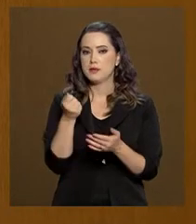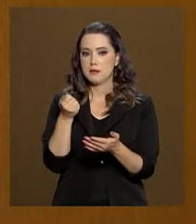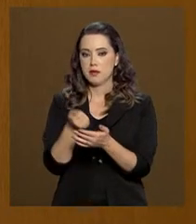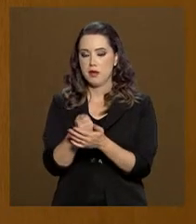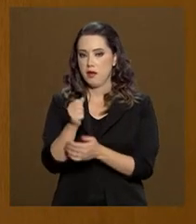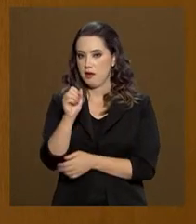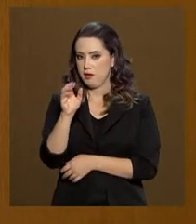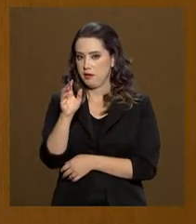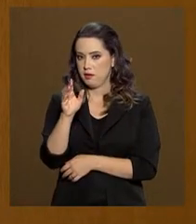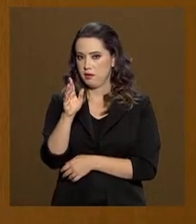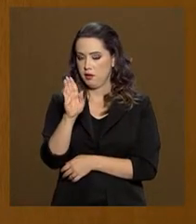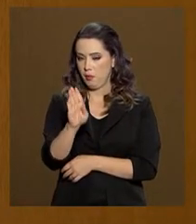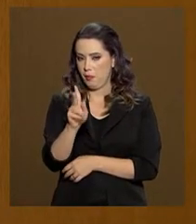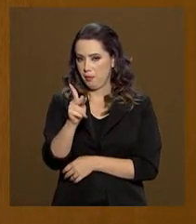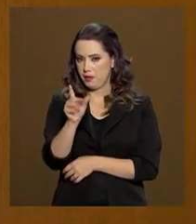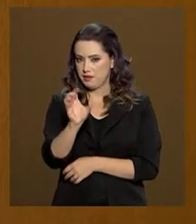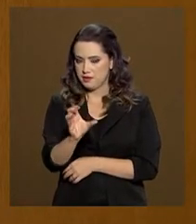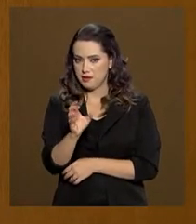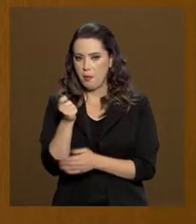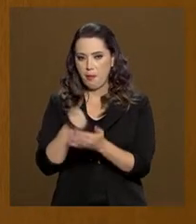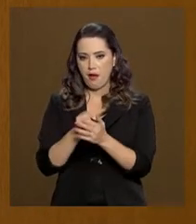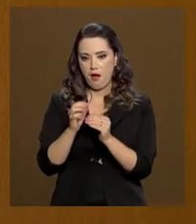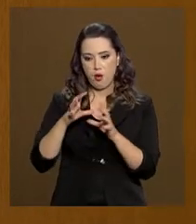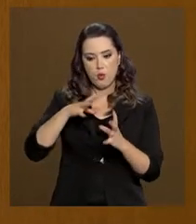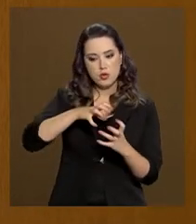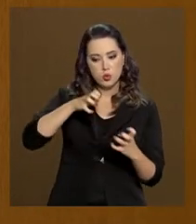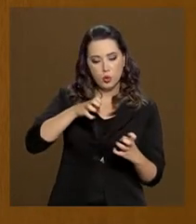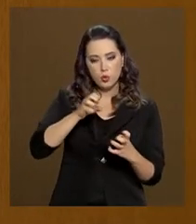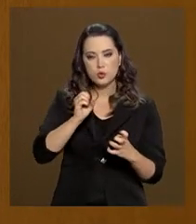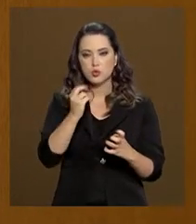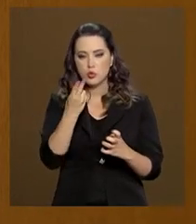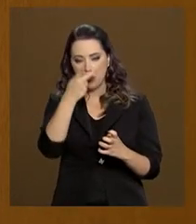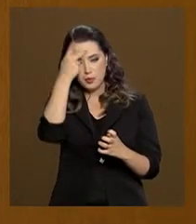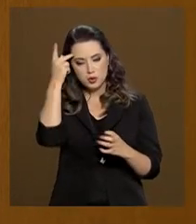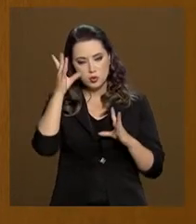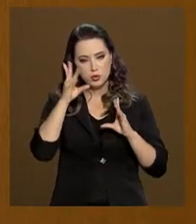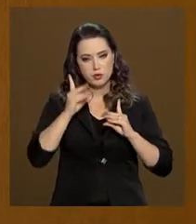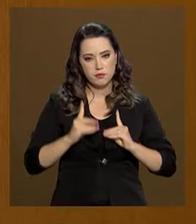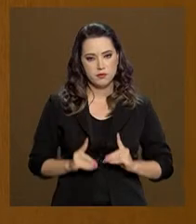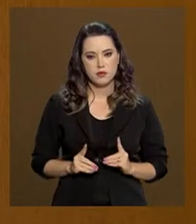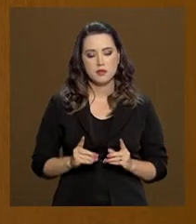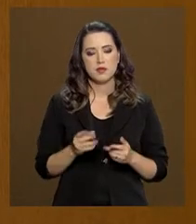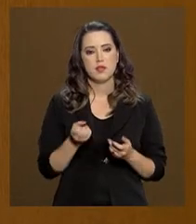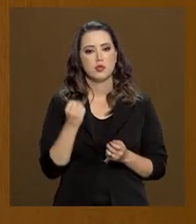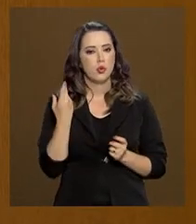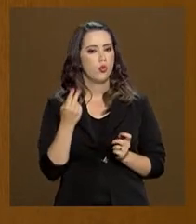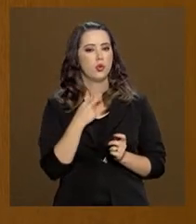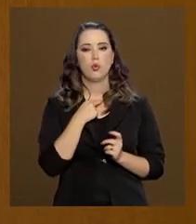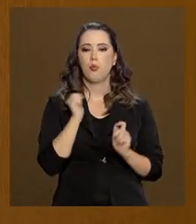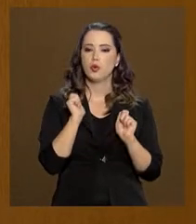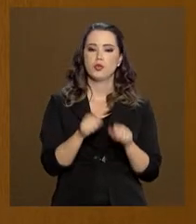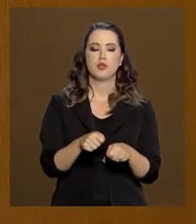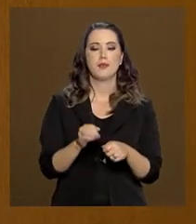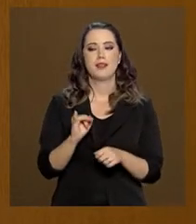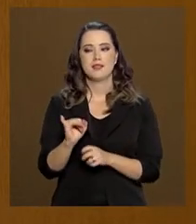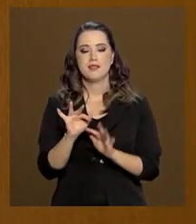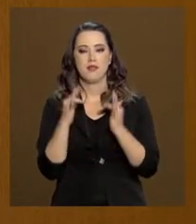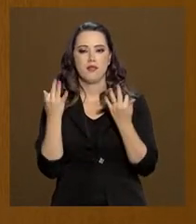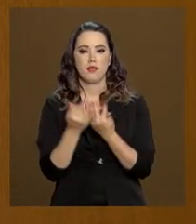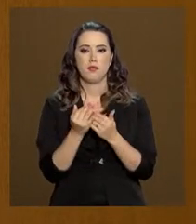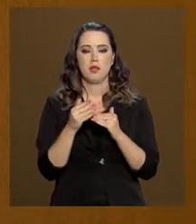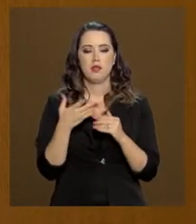acima de 67 anos ou a pessoa com invalidez é desde que a família tem uma renda per